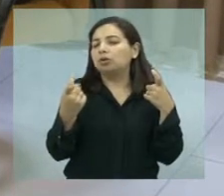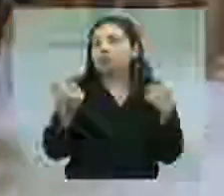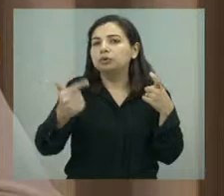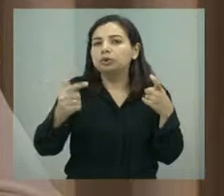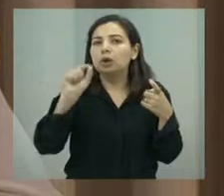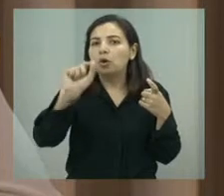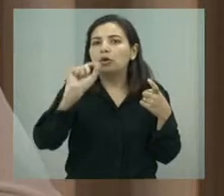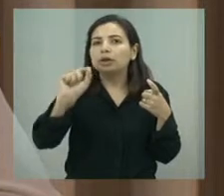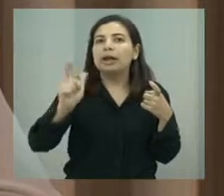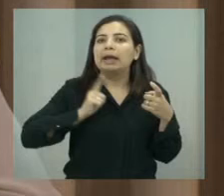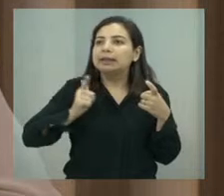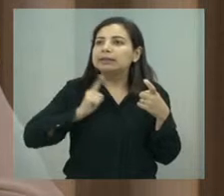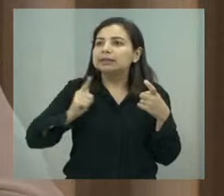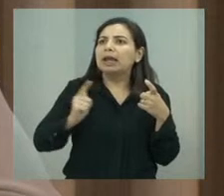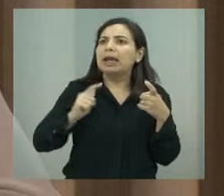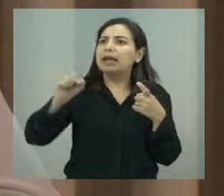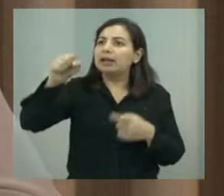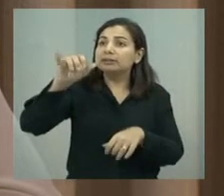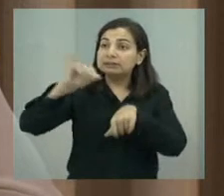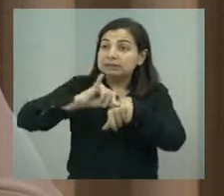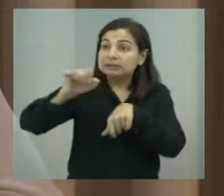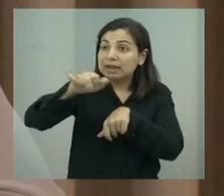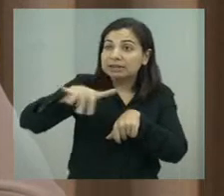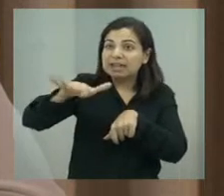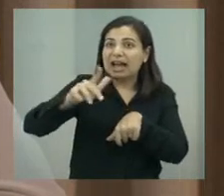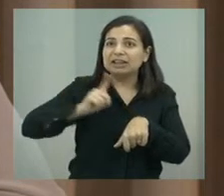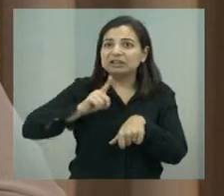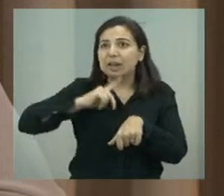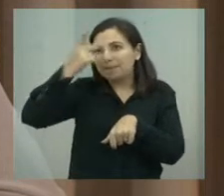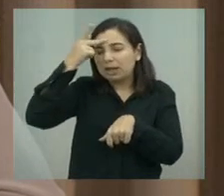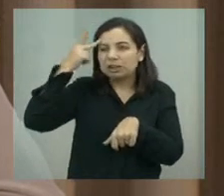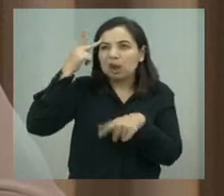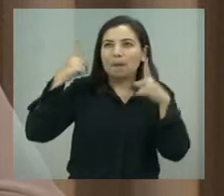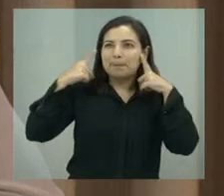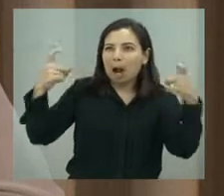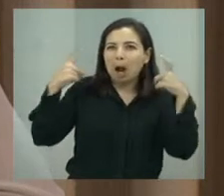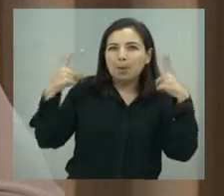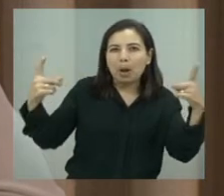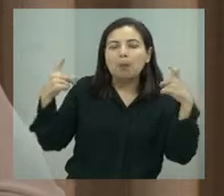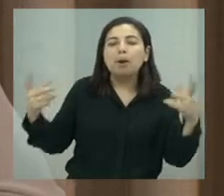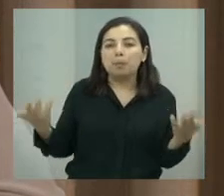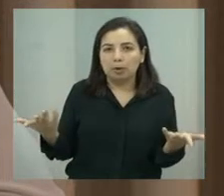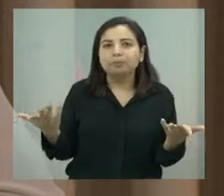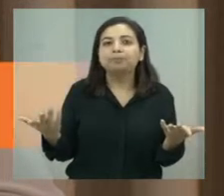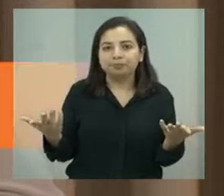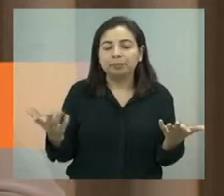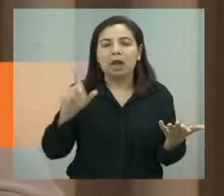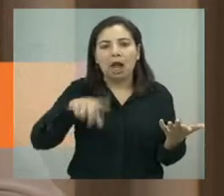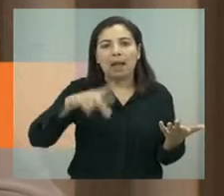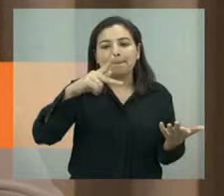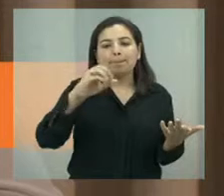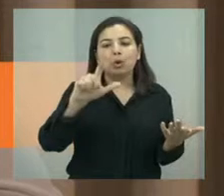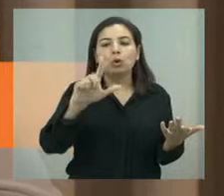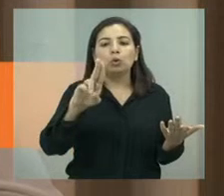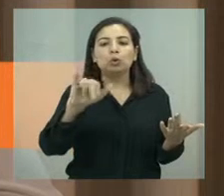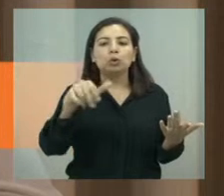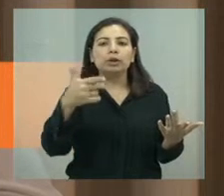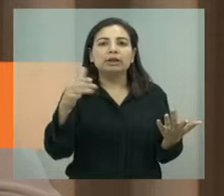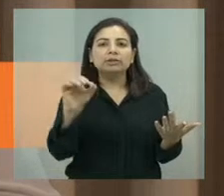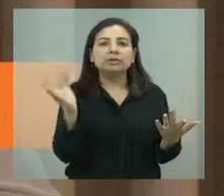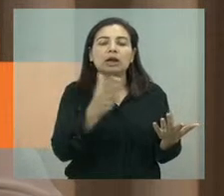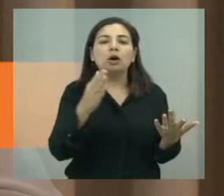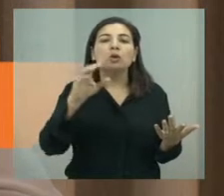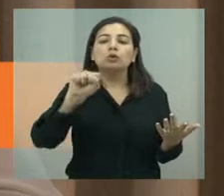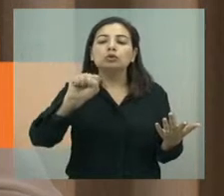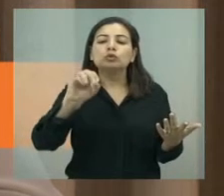da poluição sonora. No entanto, hoje, por exemplo, a poluição sonora ela é considerada como o segundo